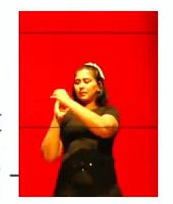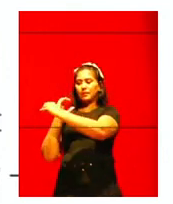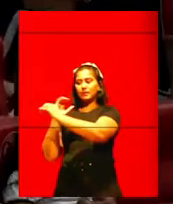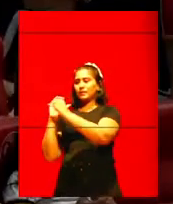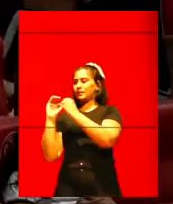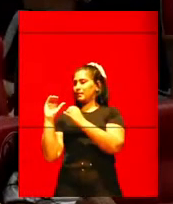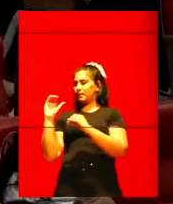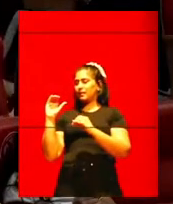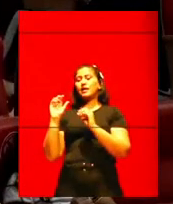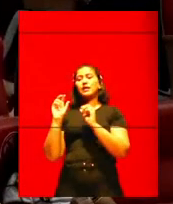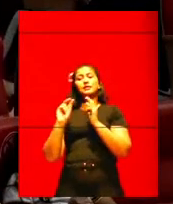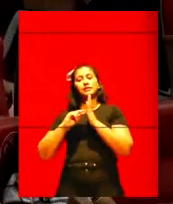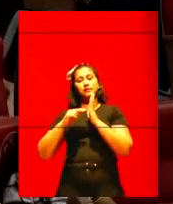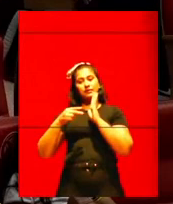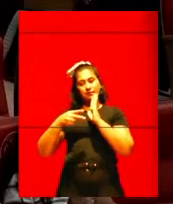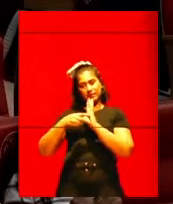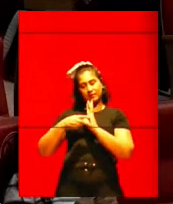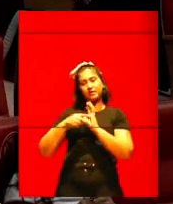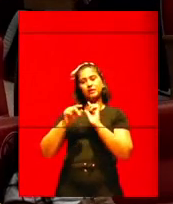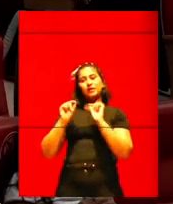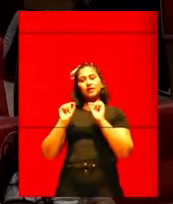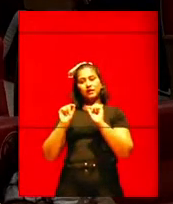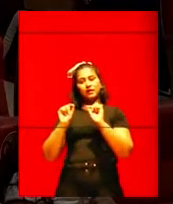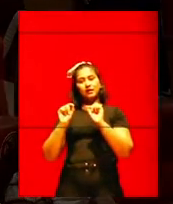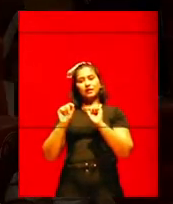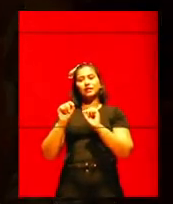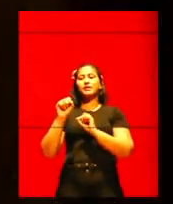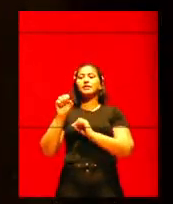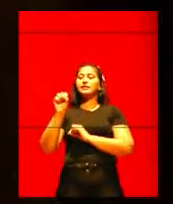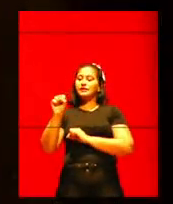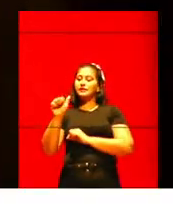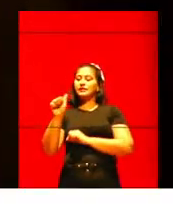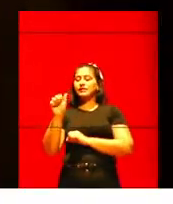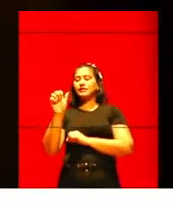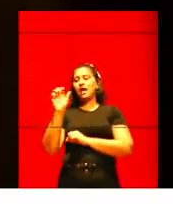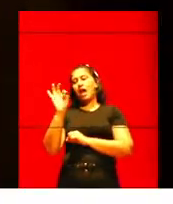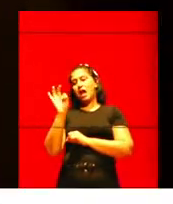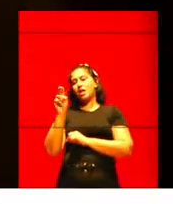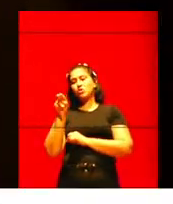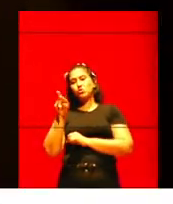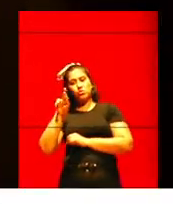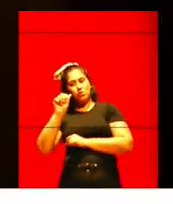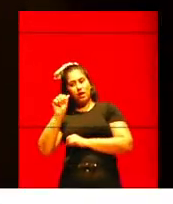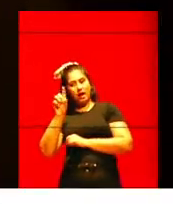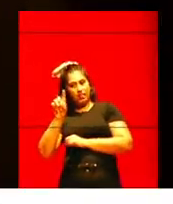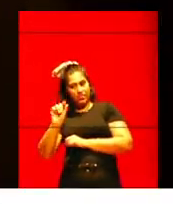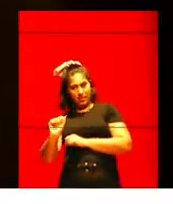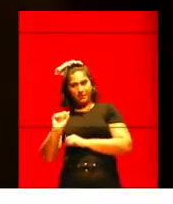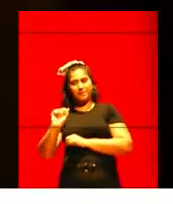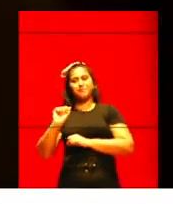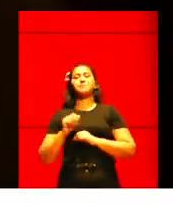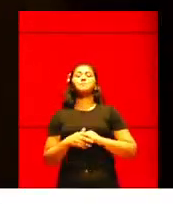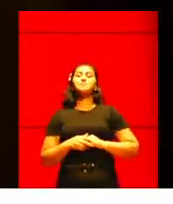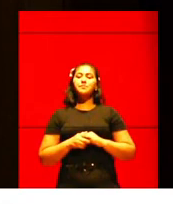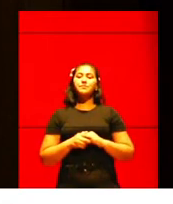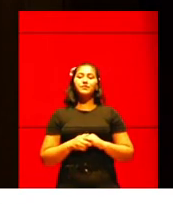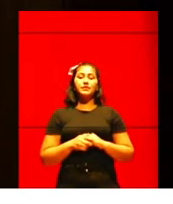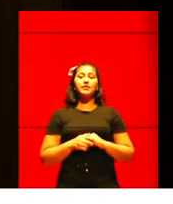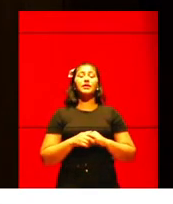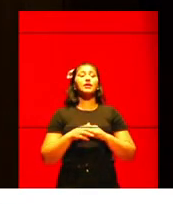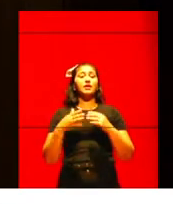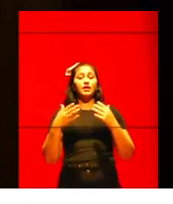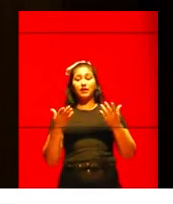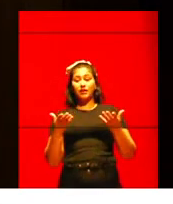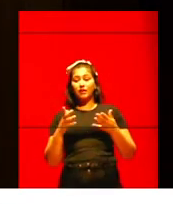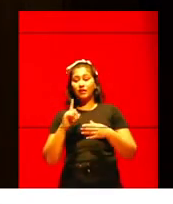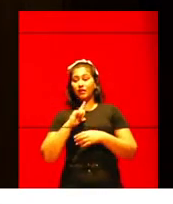simples, significa então que a cadeia vai ser saturada, certo? A insaturada,